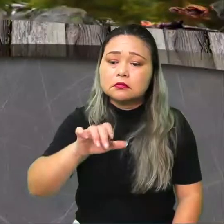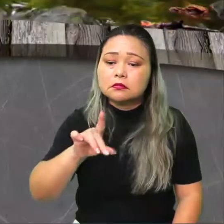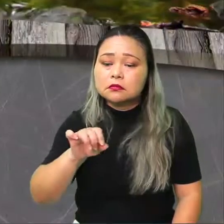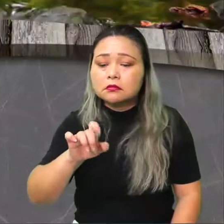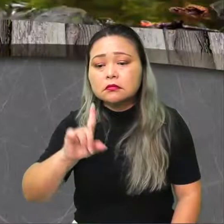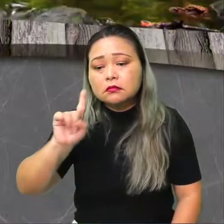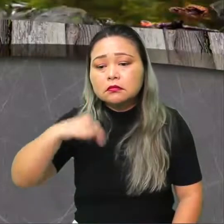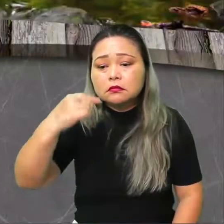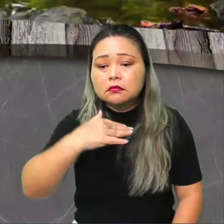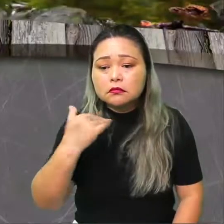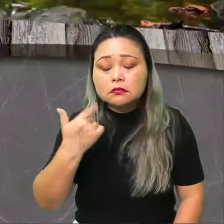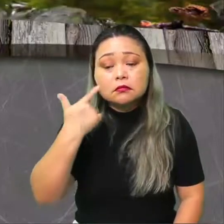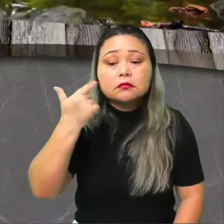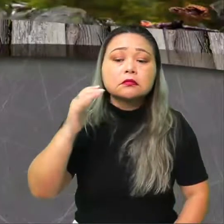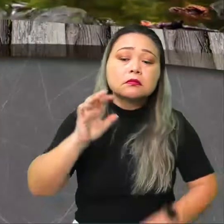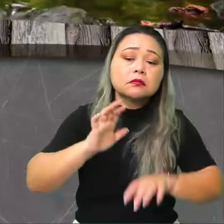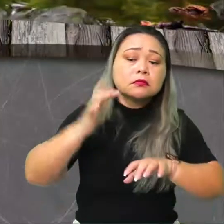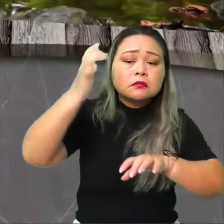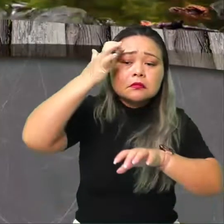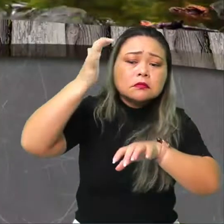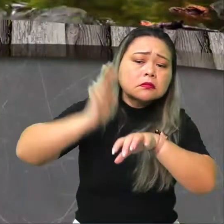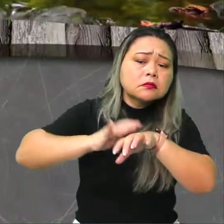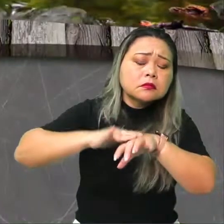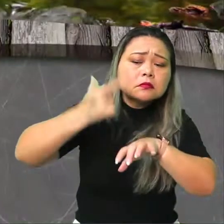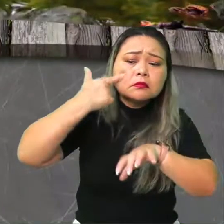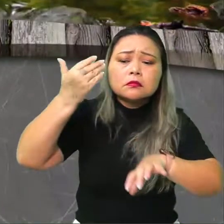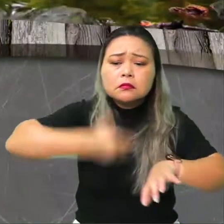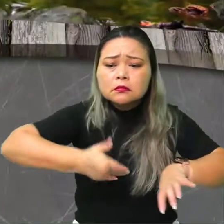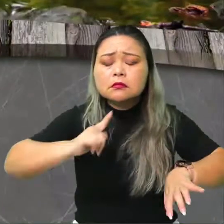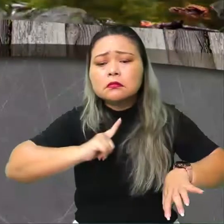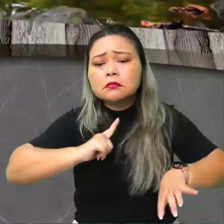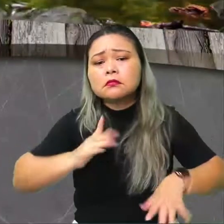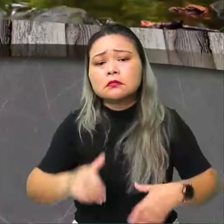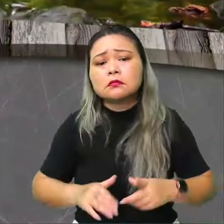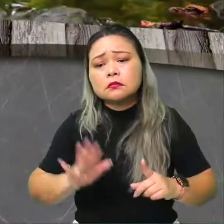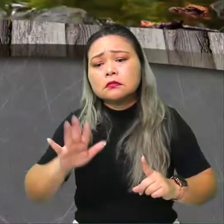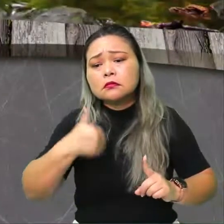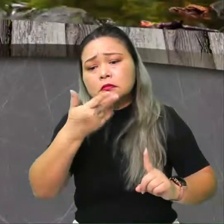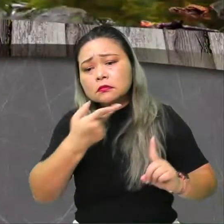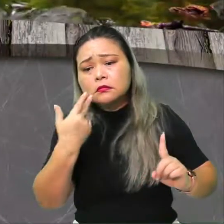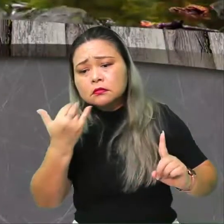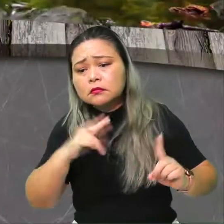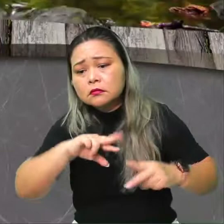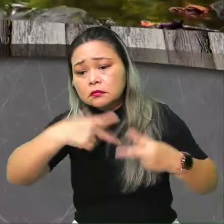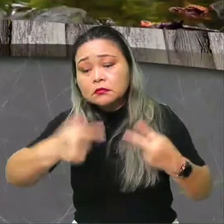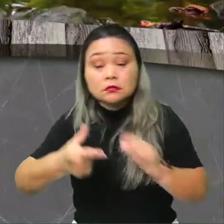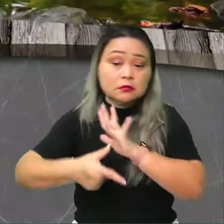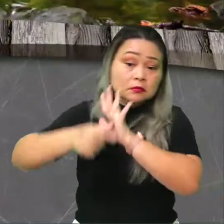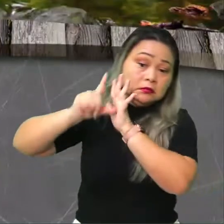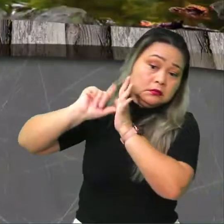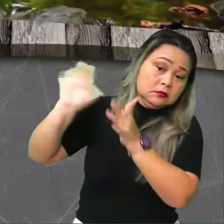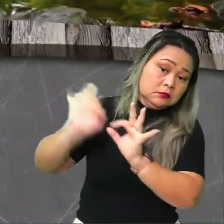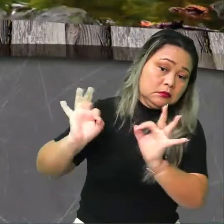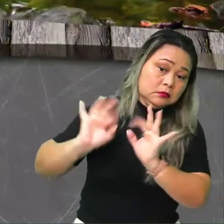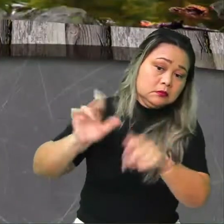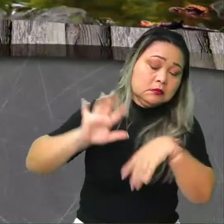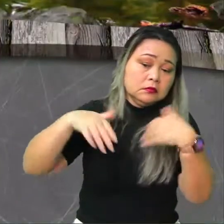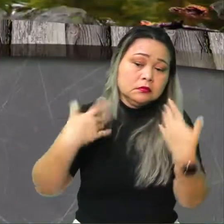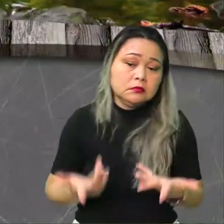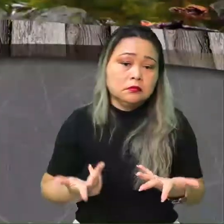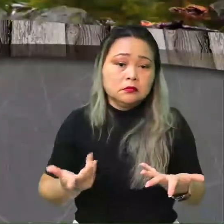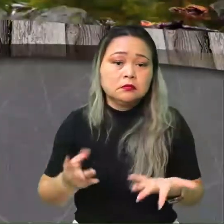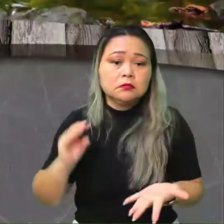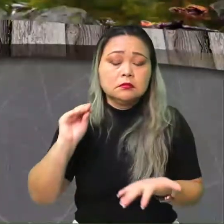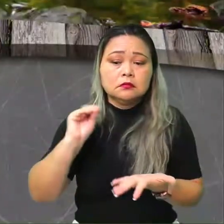de morto que foi as suas ideias realmente foram comprovadas. Ele foi chamado de pai da genética, mas antes, não. Então, quando um